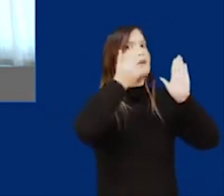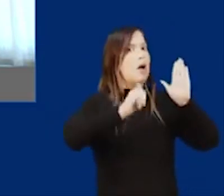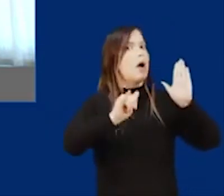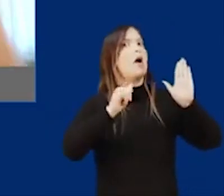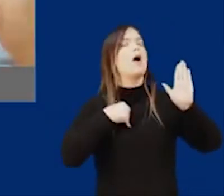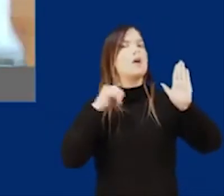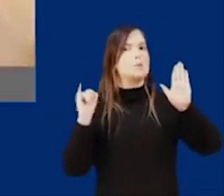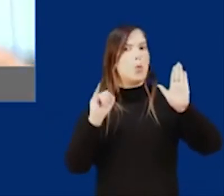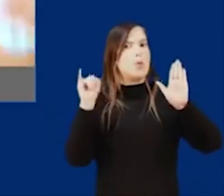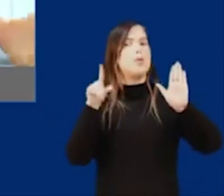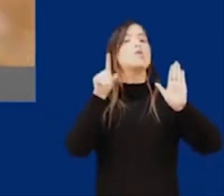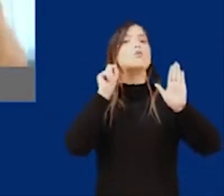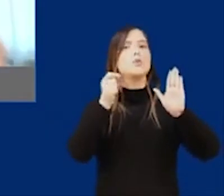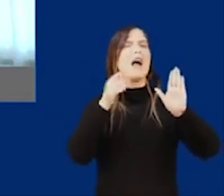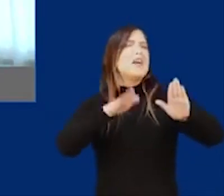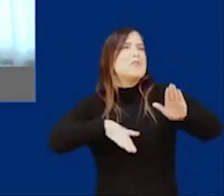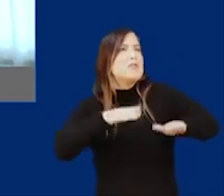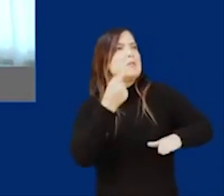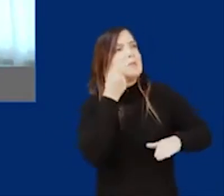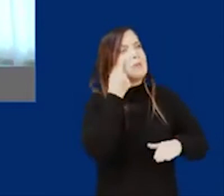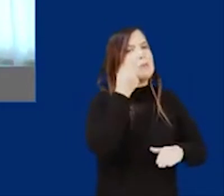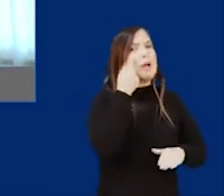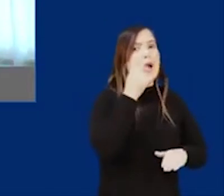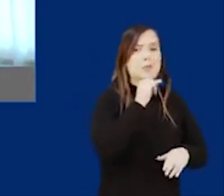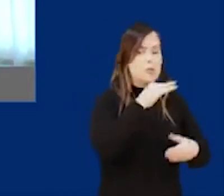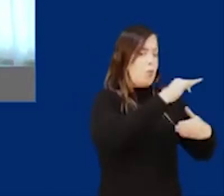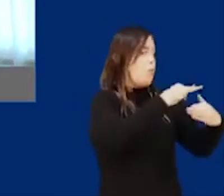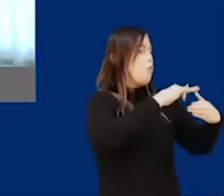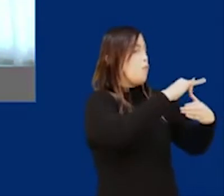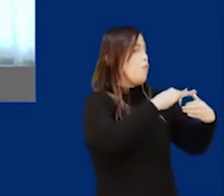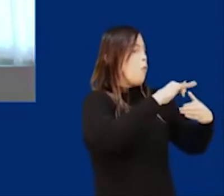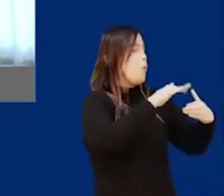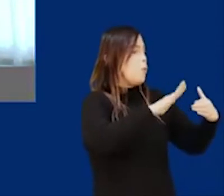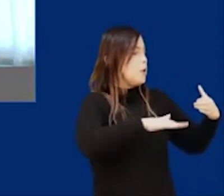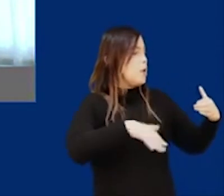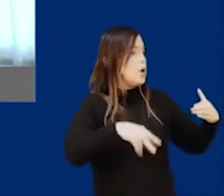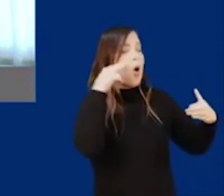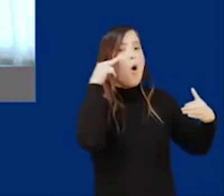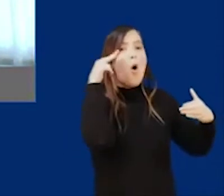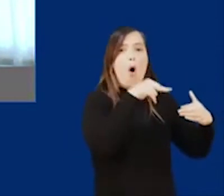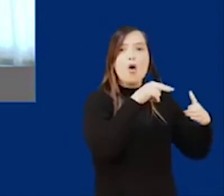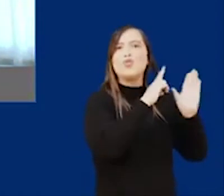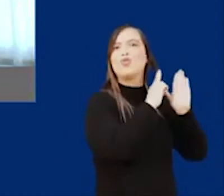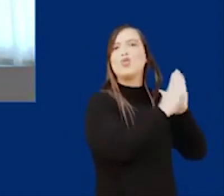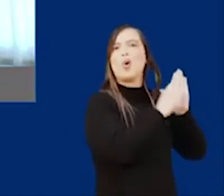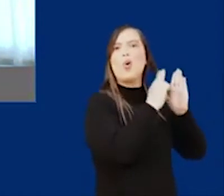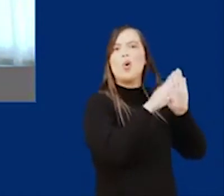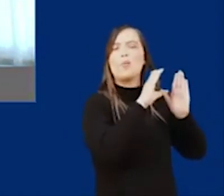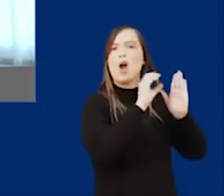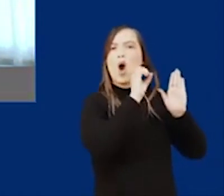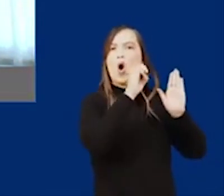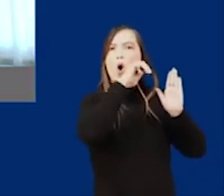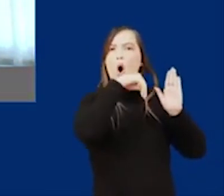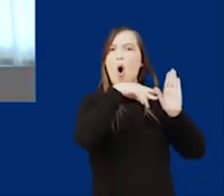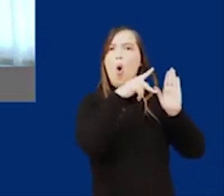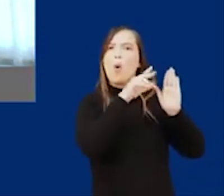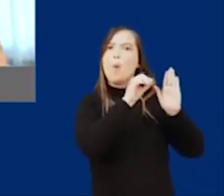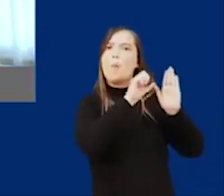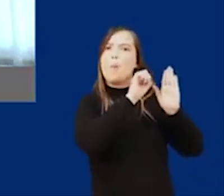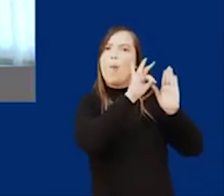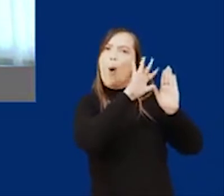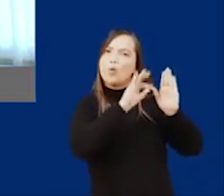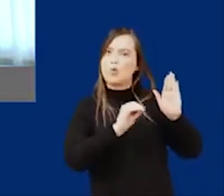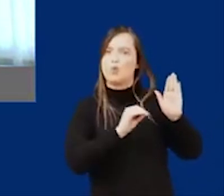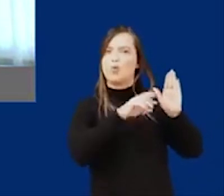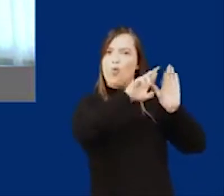vezes a gente está olhando, pensando que está olhando uma fórmula infantil, e o que a gente está olhando é um produto que tem um nome que se chama composto lácteo, né? Que a